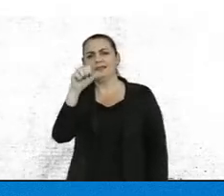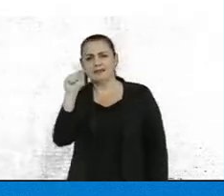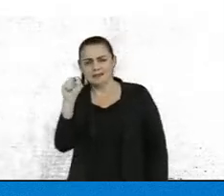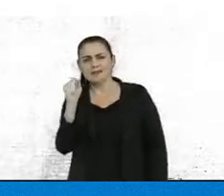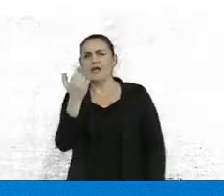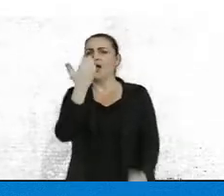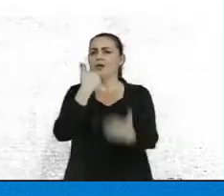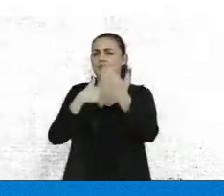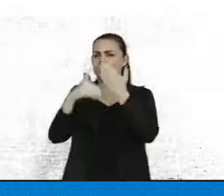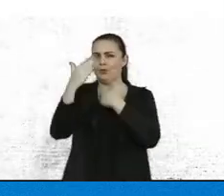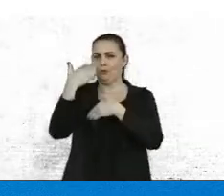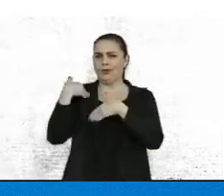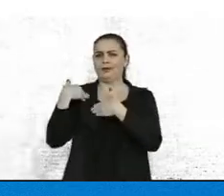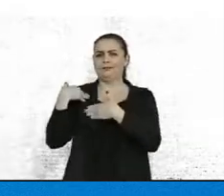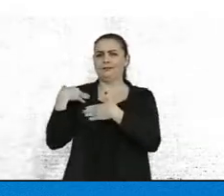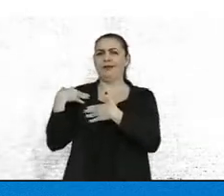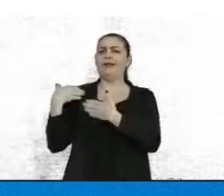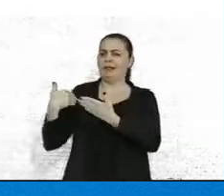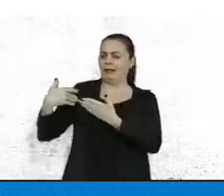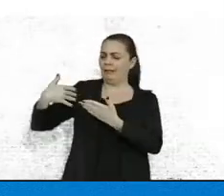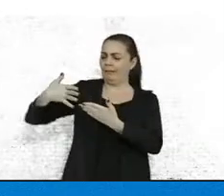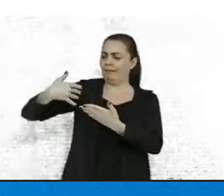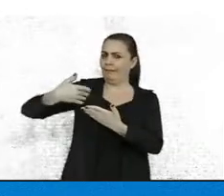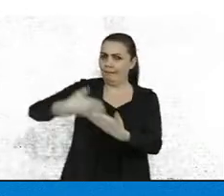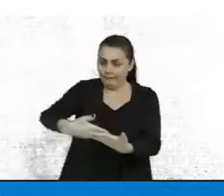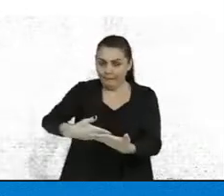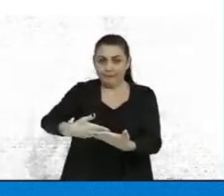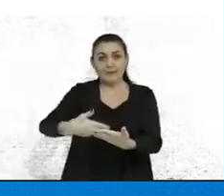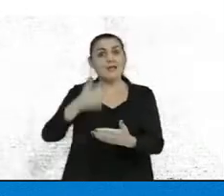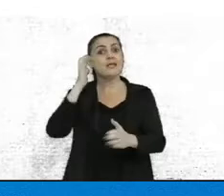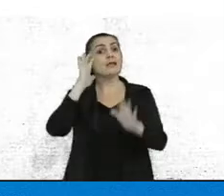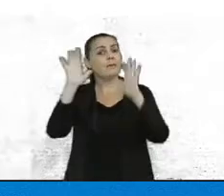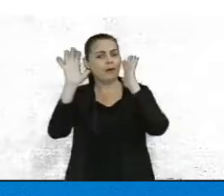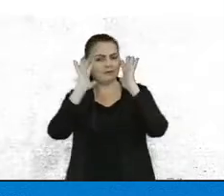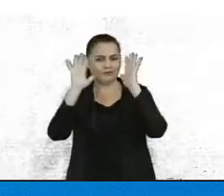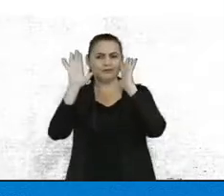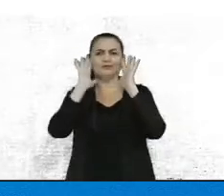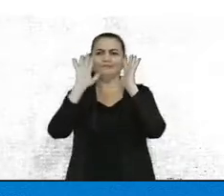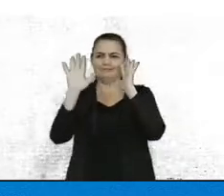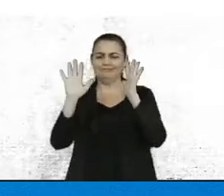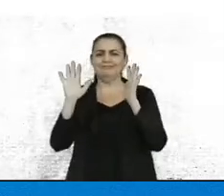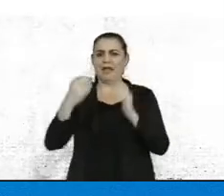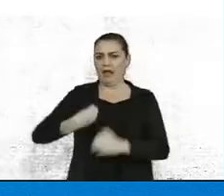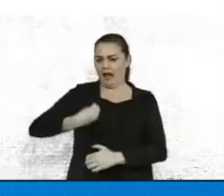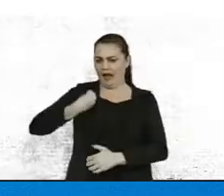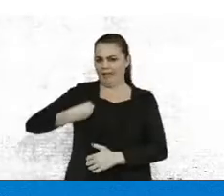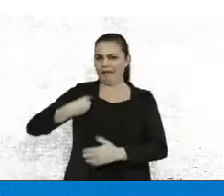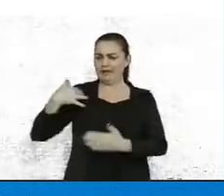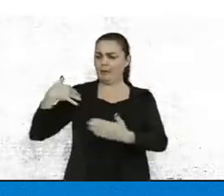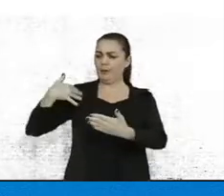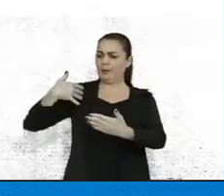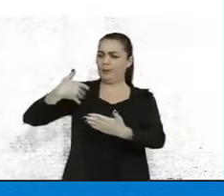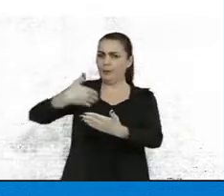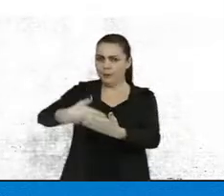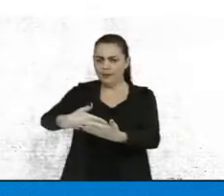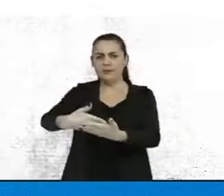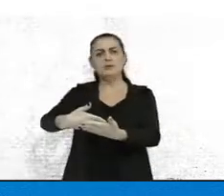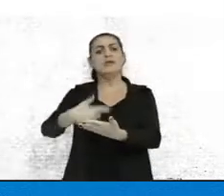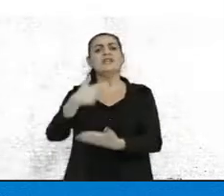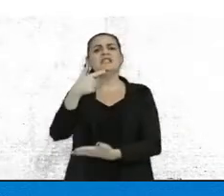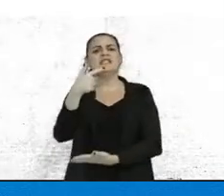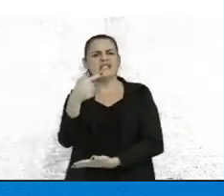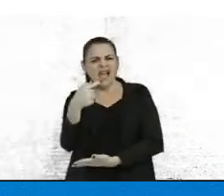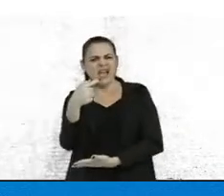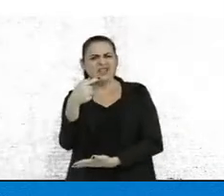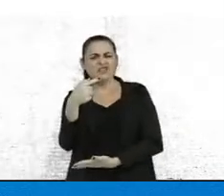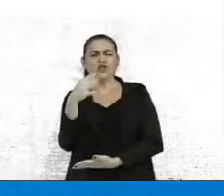recebe de 7 toneladas de alimento que a gente vai consumindo ao longo da vida. O nosso sistema imunológico, 70%